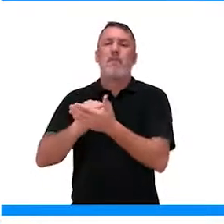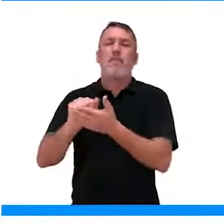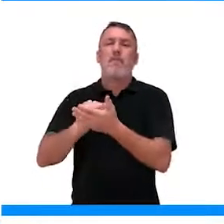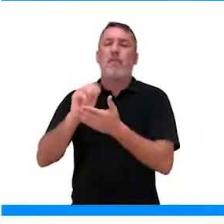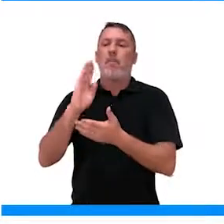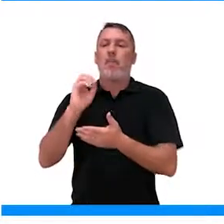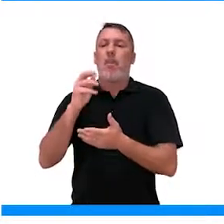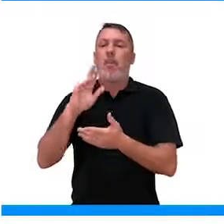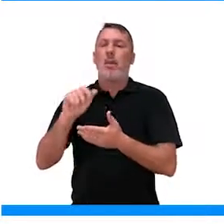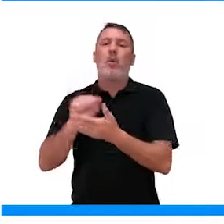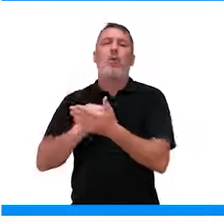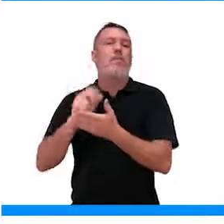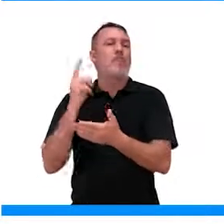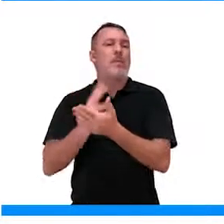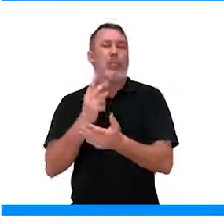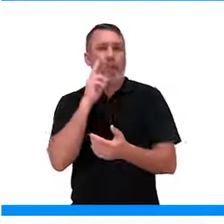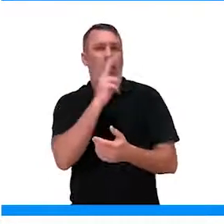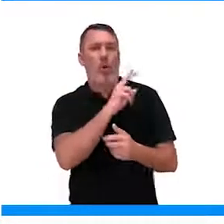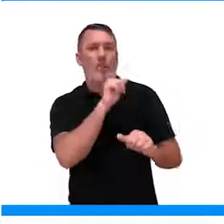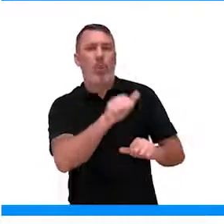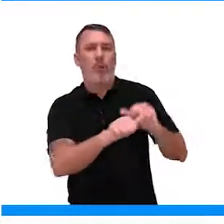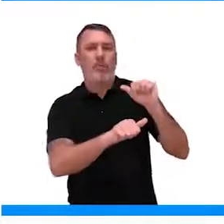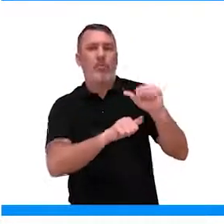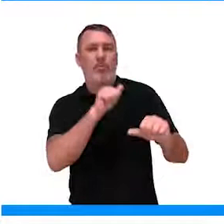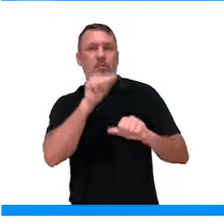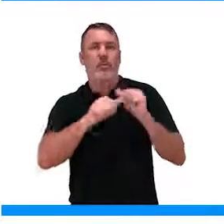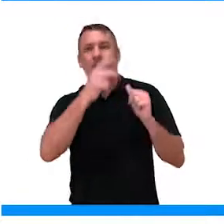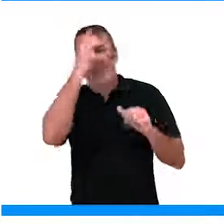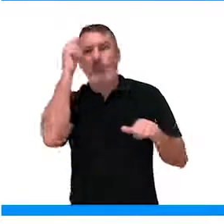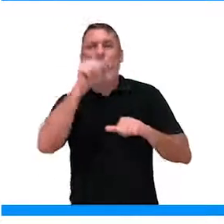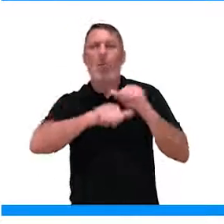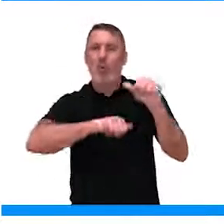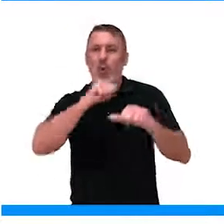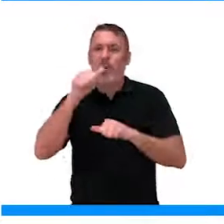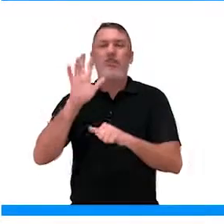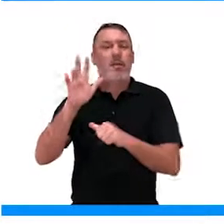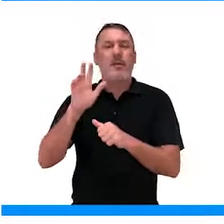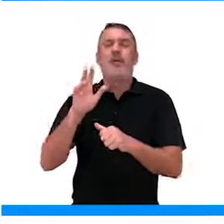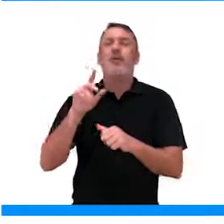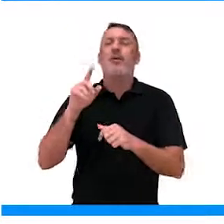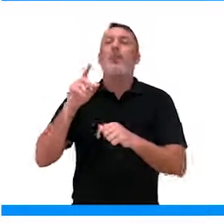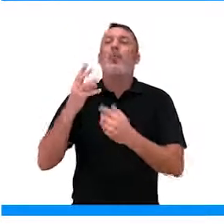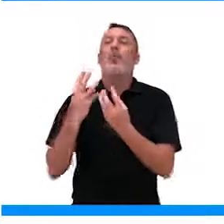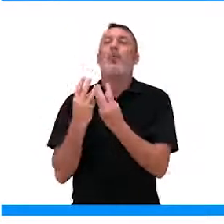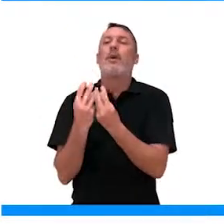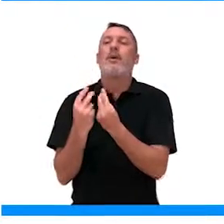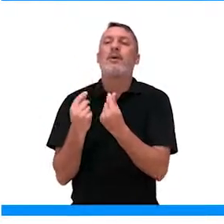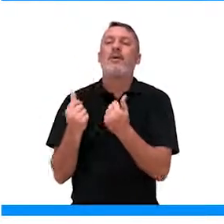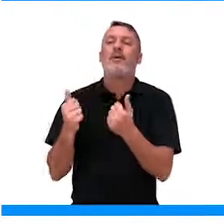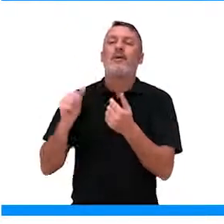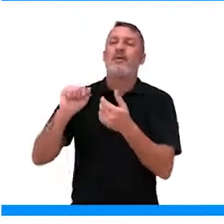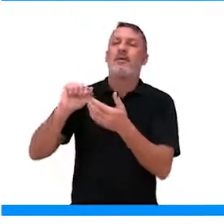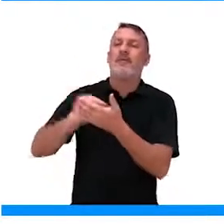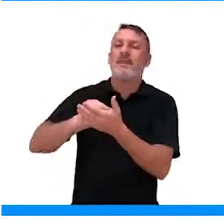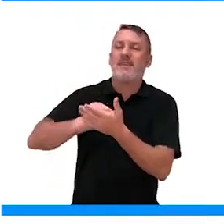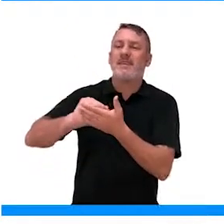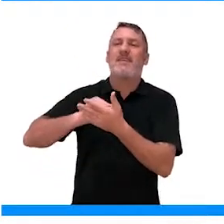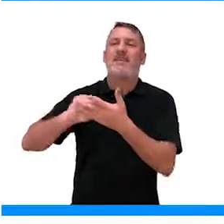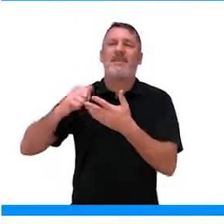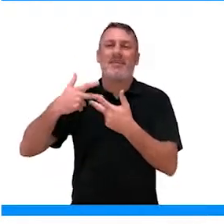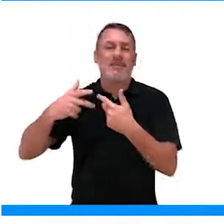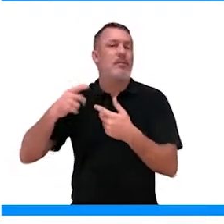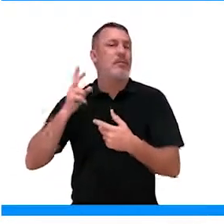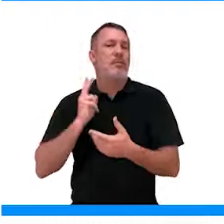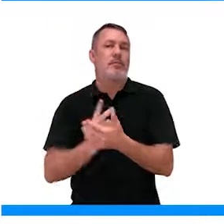seja, o produto Bombril, apesar do tempo, só melhorou, né? E tem várias formas de